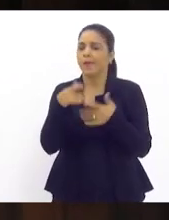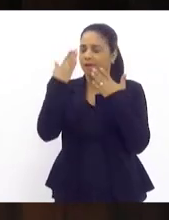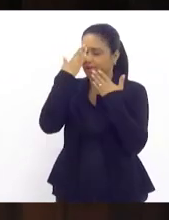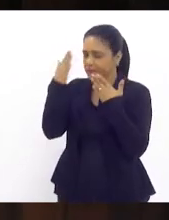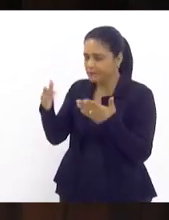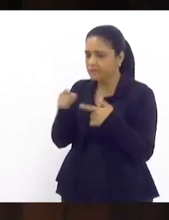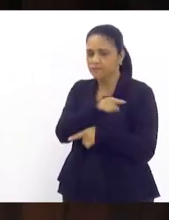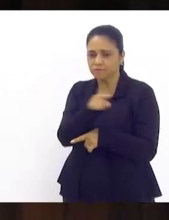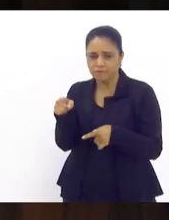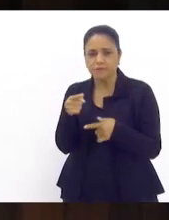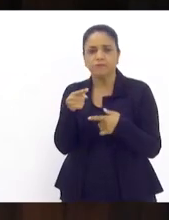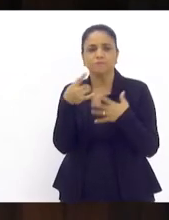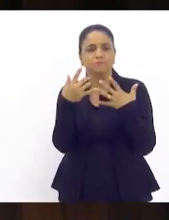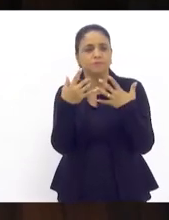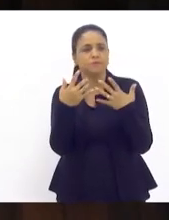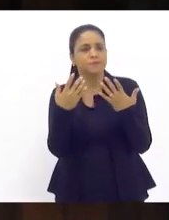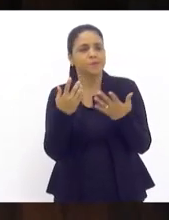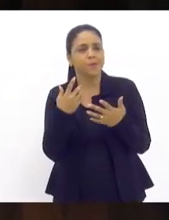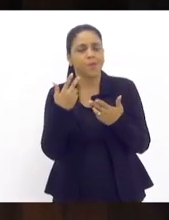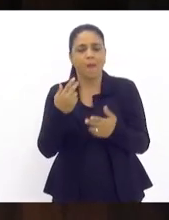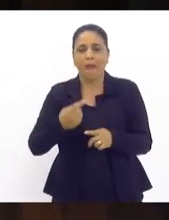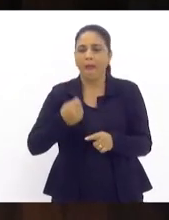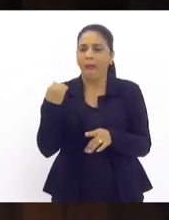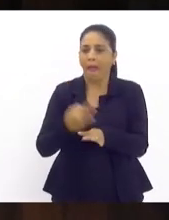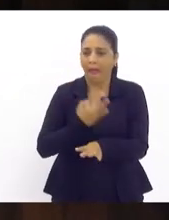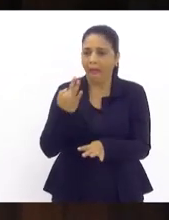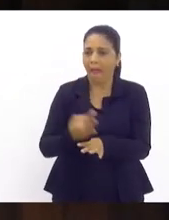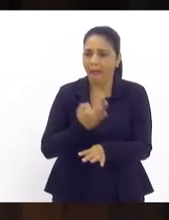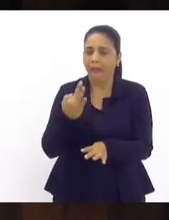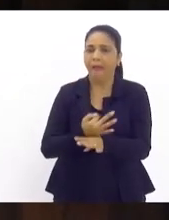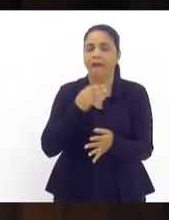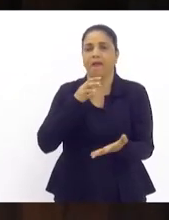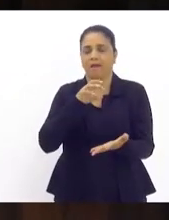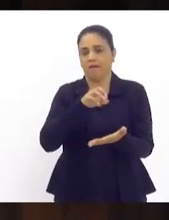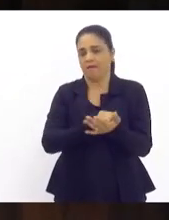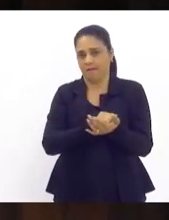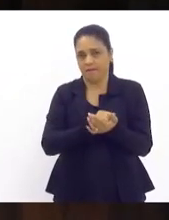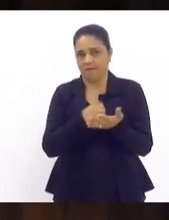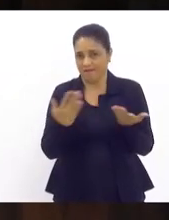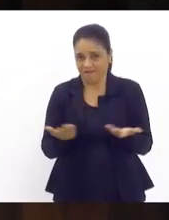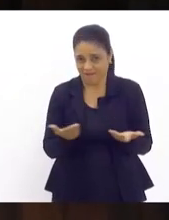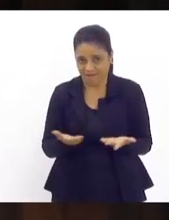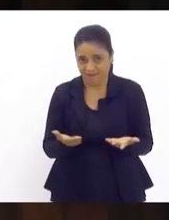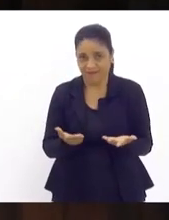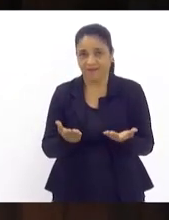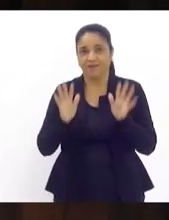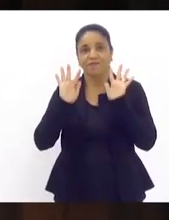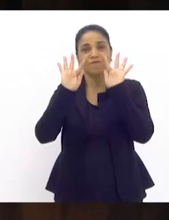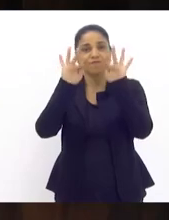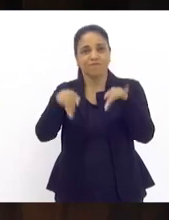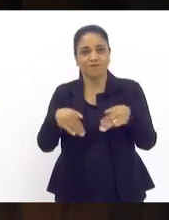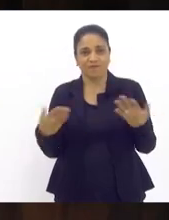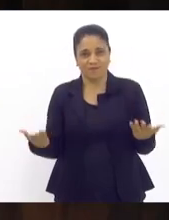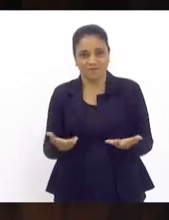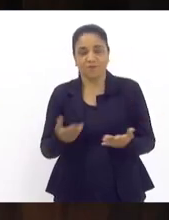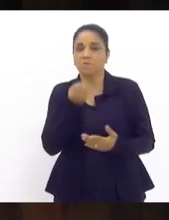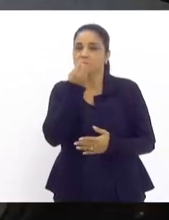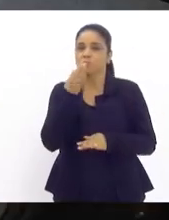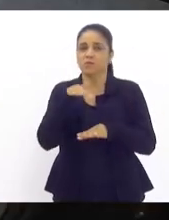Não havendo mais vereador inscrito, a presidência encerra a presente sessão. Boa noite a todos e todas.